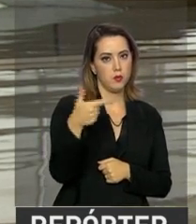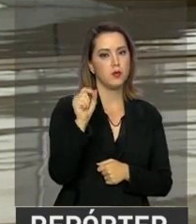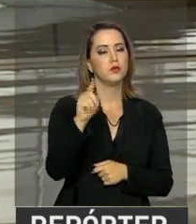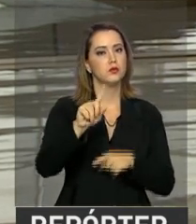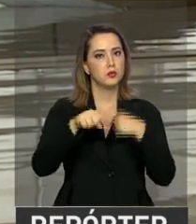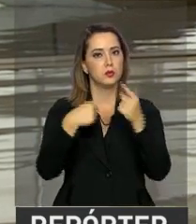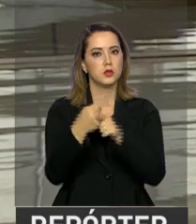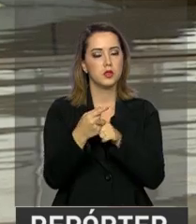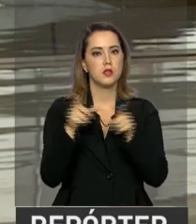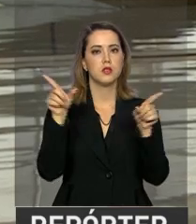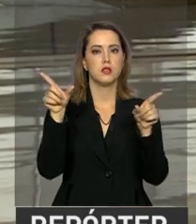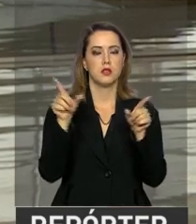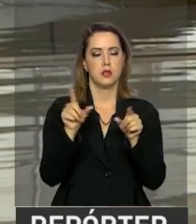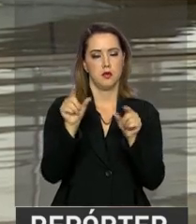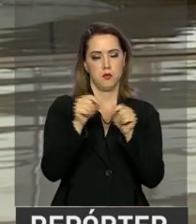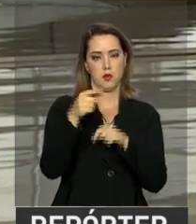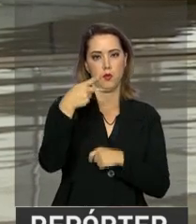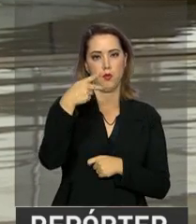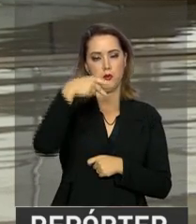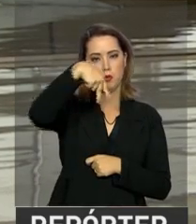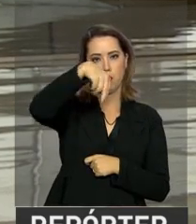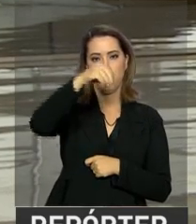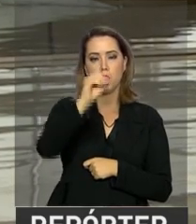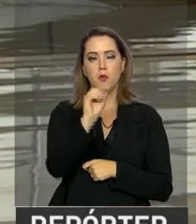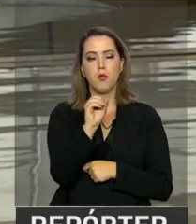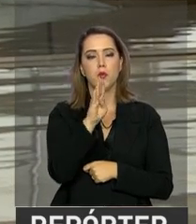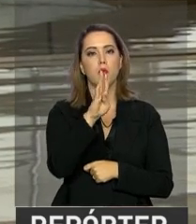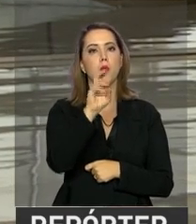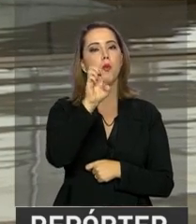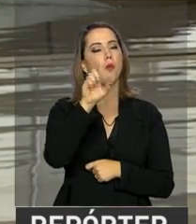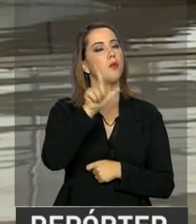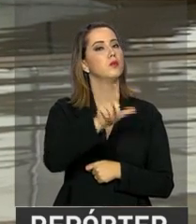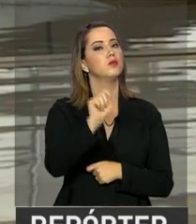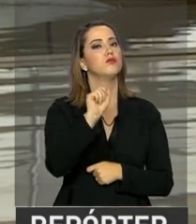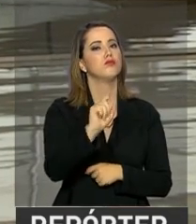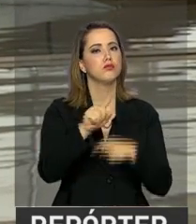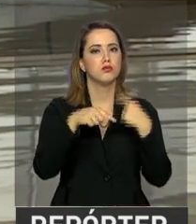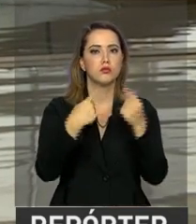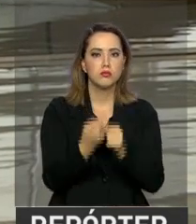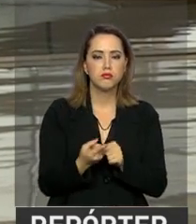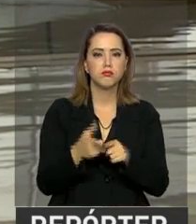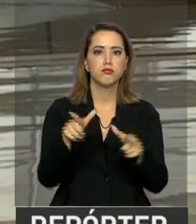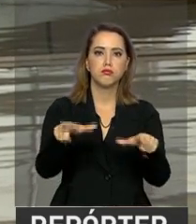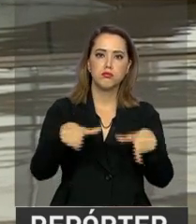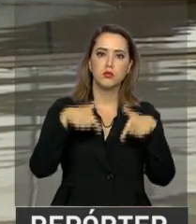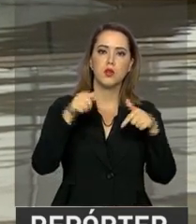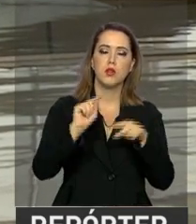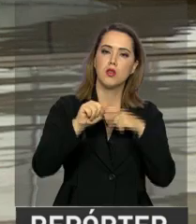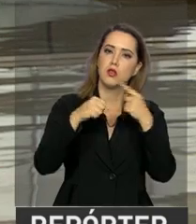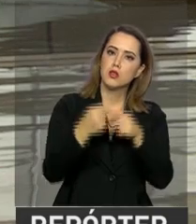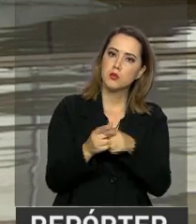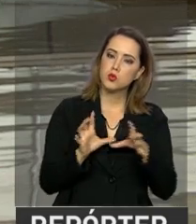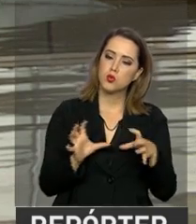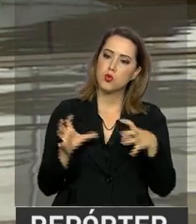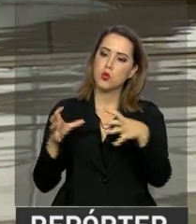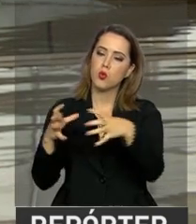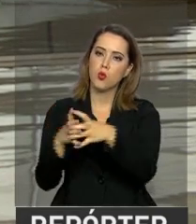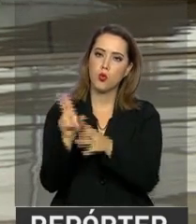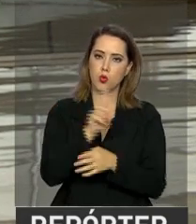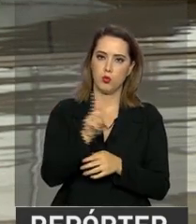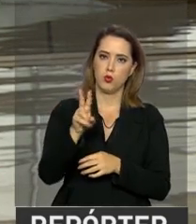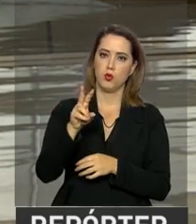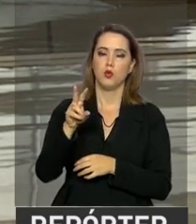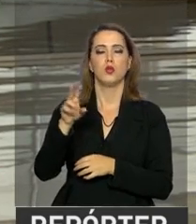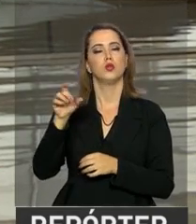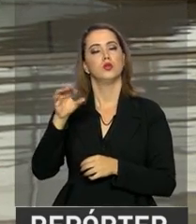Paz. Logo depois que deixou o governo dos Estados Unidos, Jimmy Carter também criou a Fundação Carter, no qual o ministro